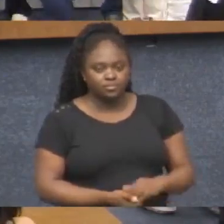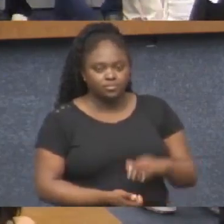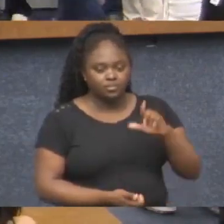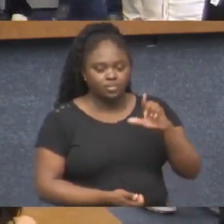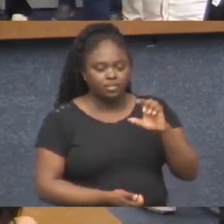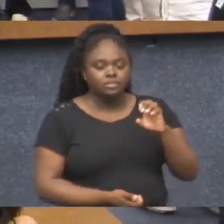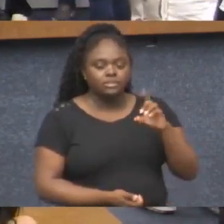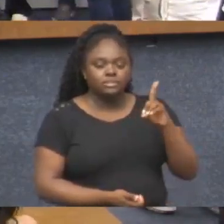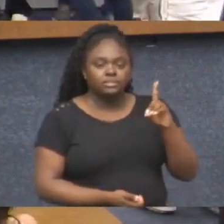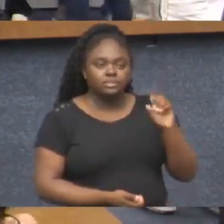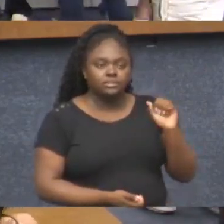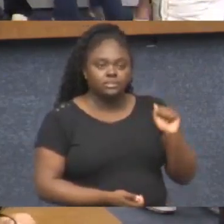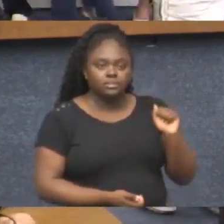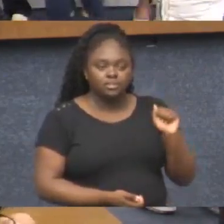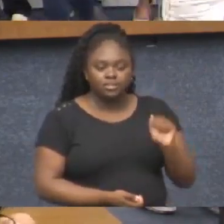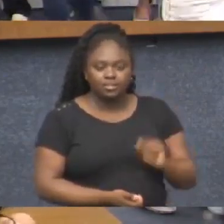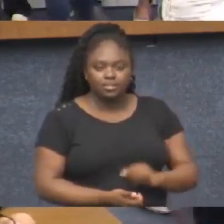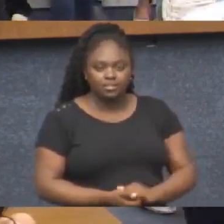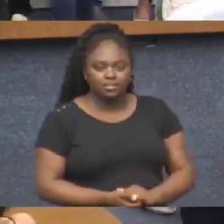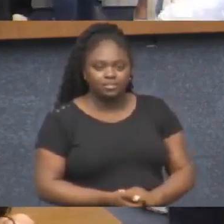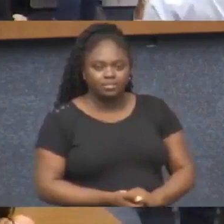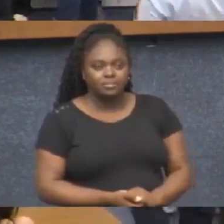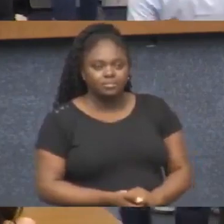Leda Maria Mendes Souza.